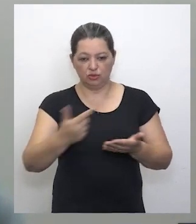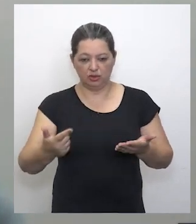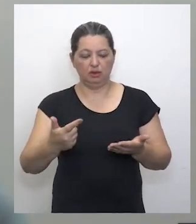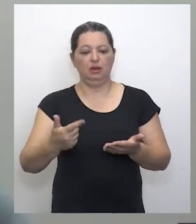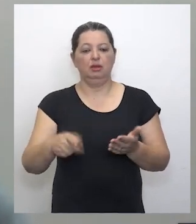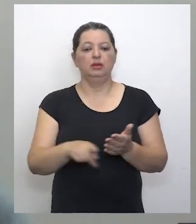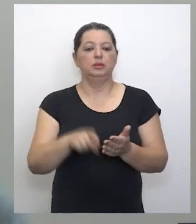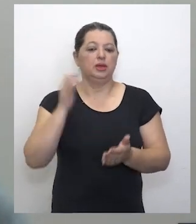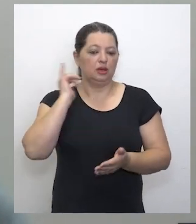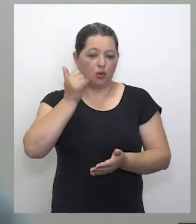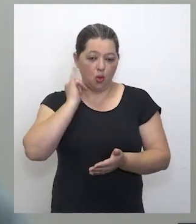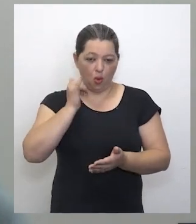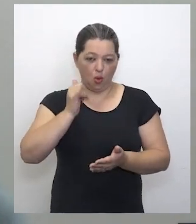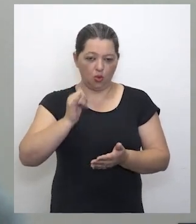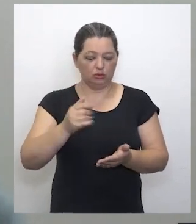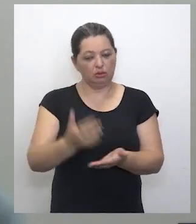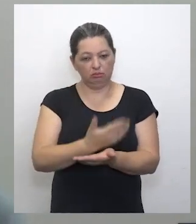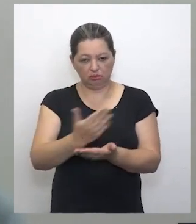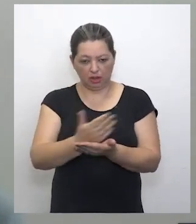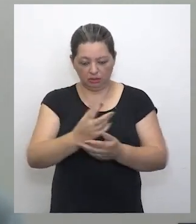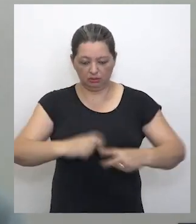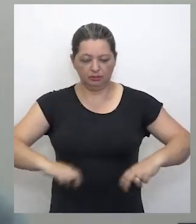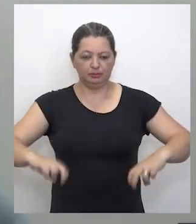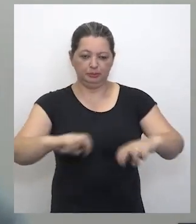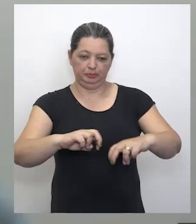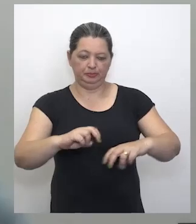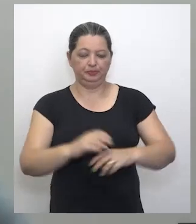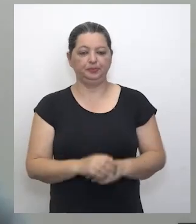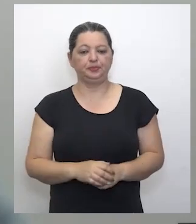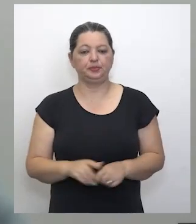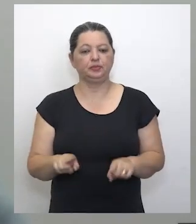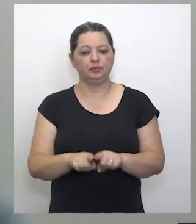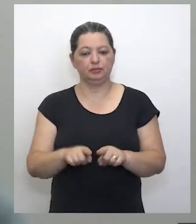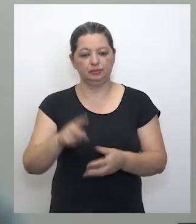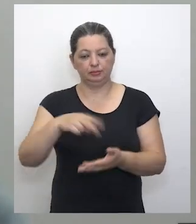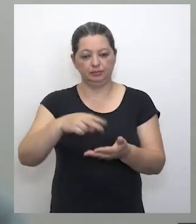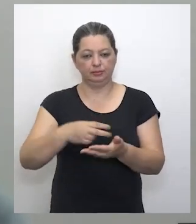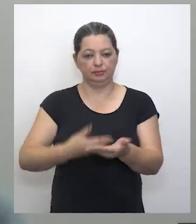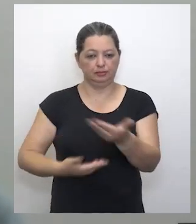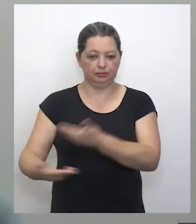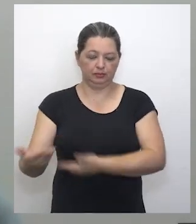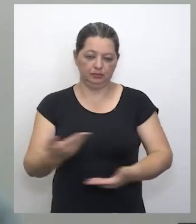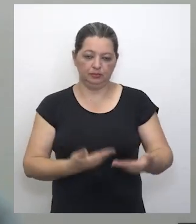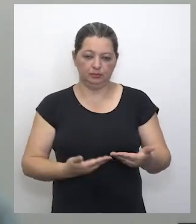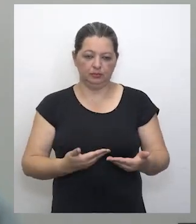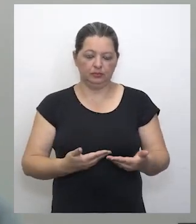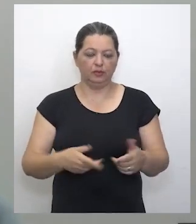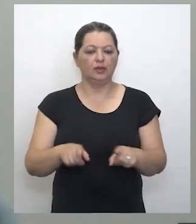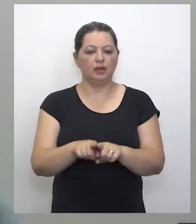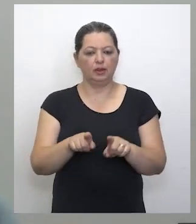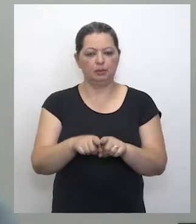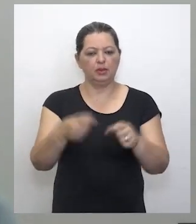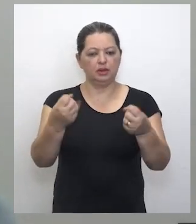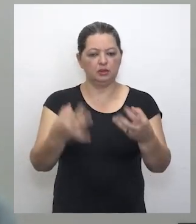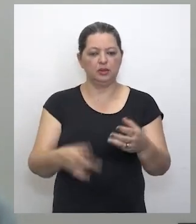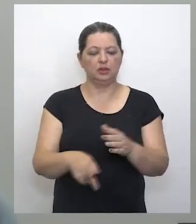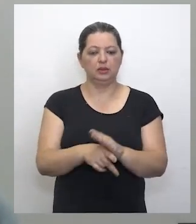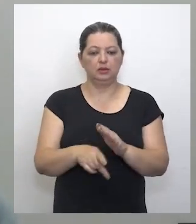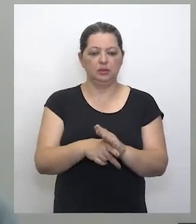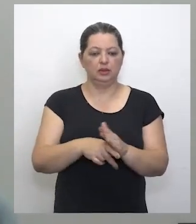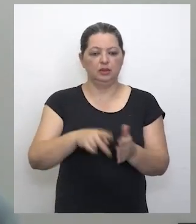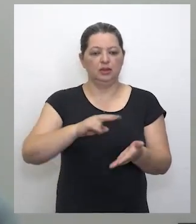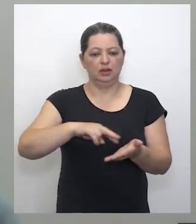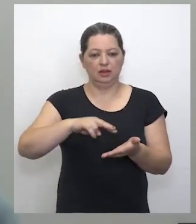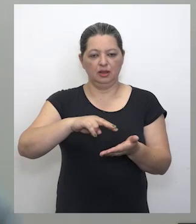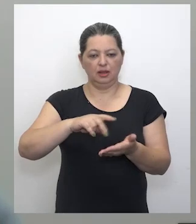roda, leitura colaborativa. Teve uma professora que comentou de receitas, depois eu vejo o nome dela aqui direitinho, eu